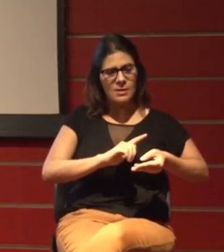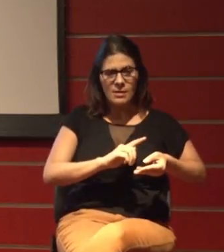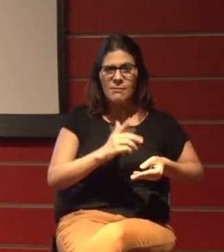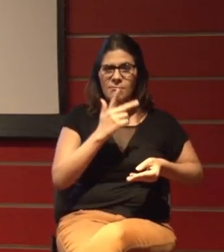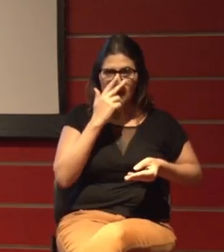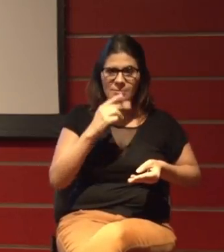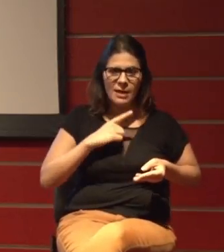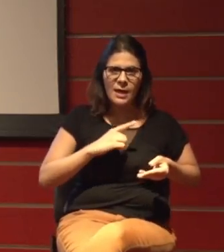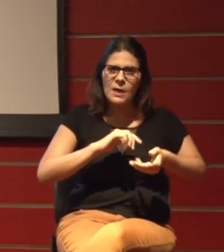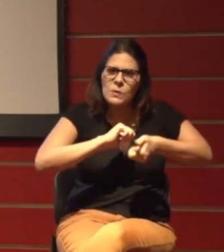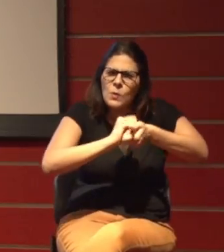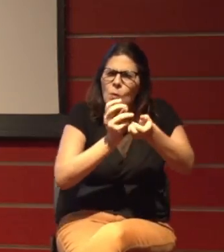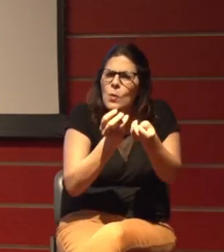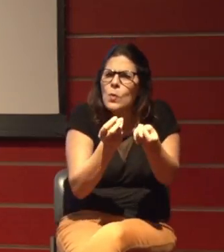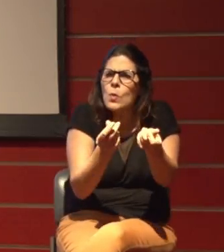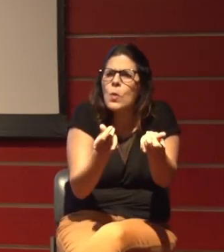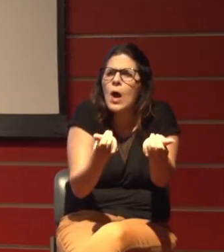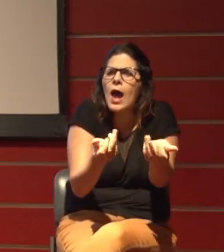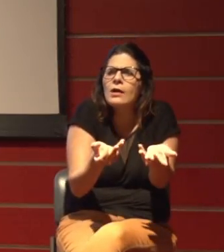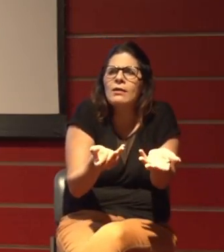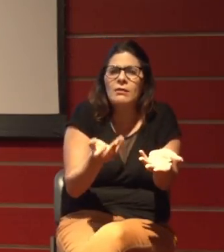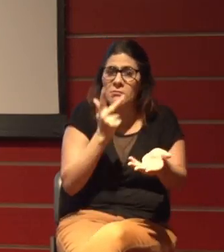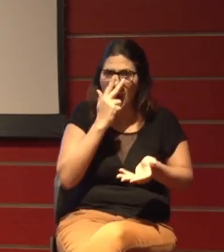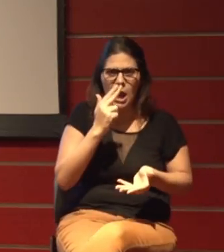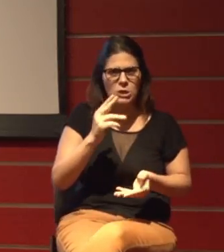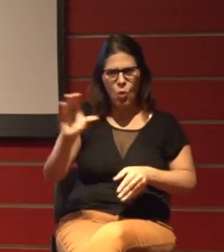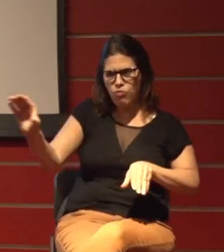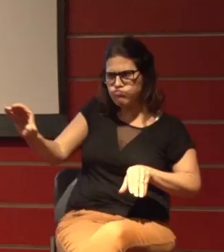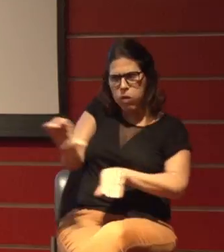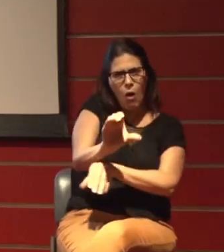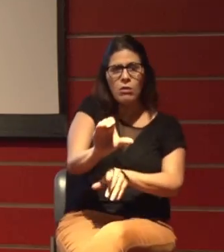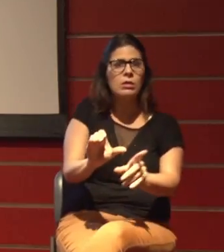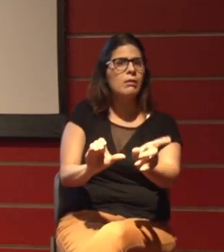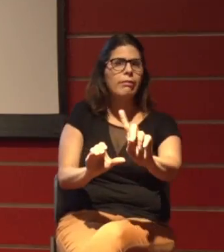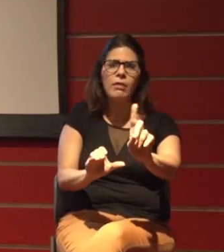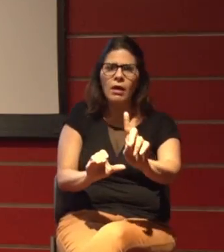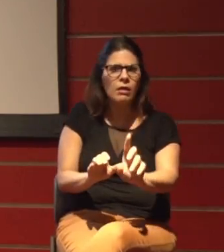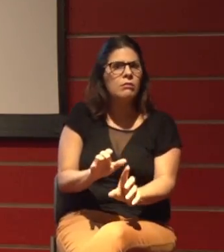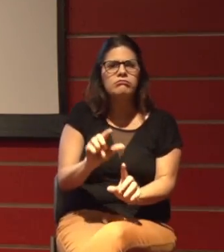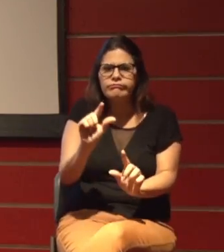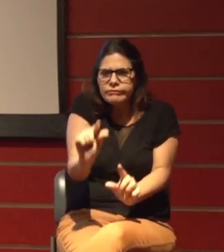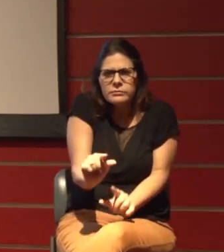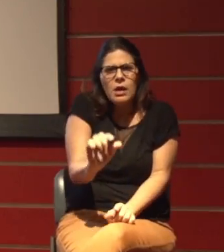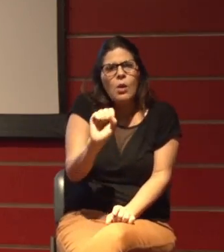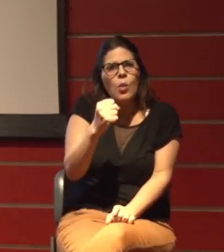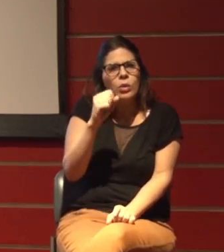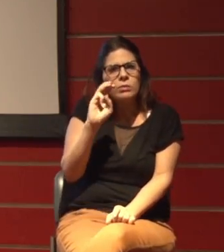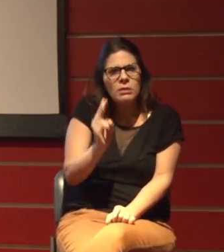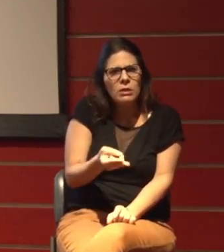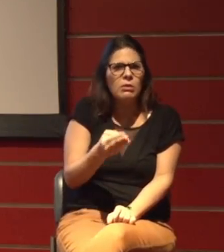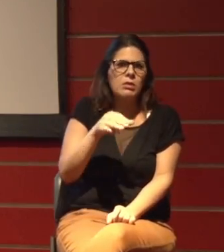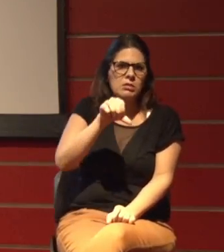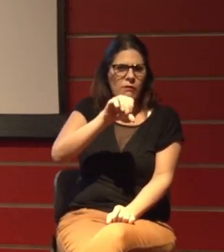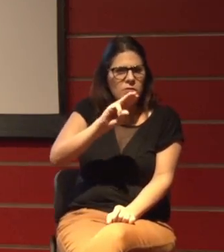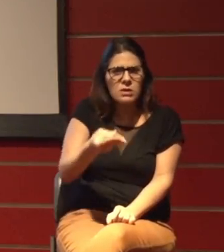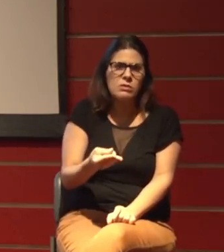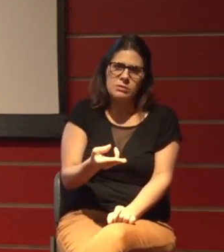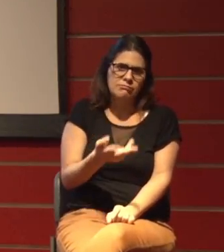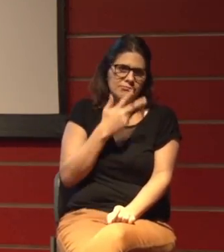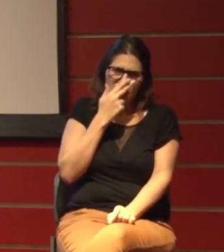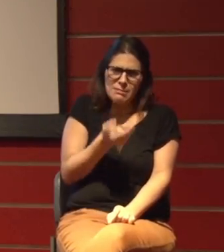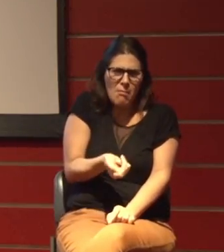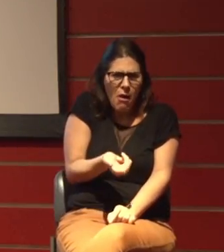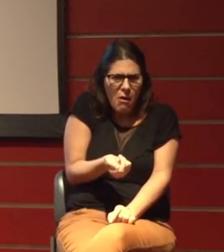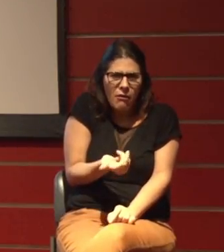muito dinheiro mas foi feito se eu não me engano com 8 9 milhões e para o padrão norte-americano isso é